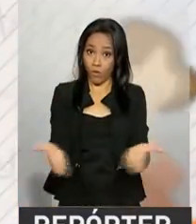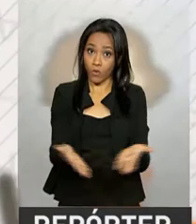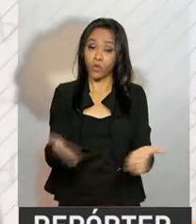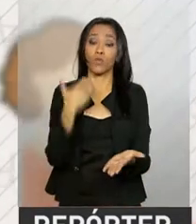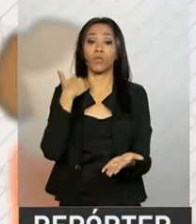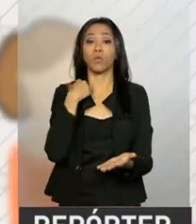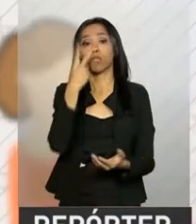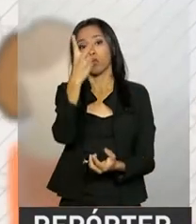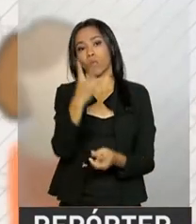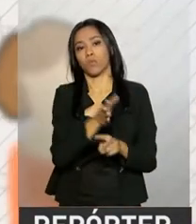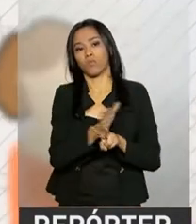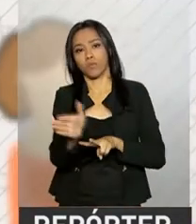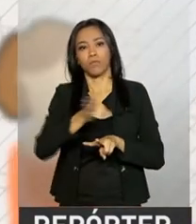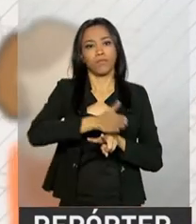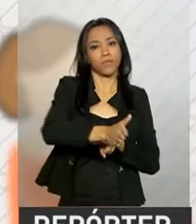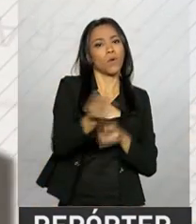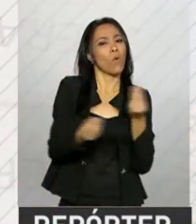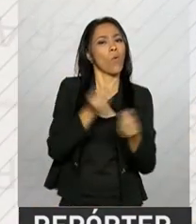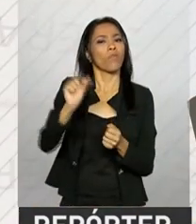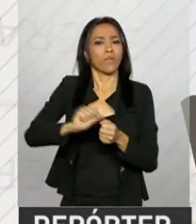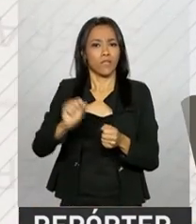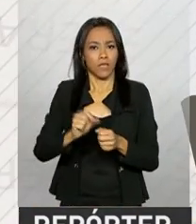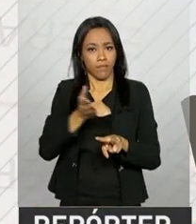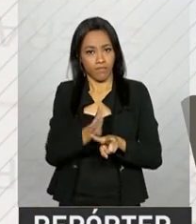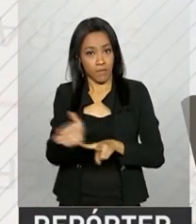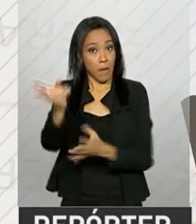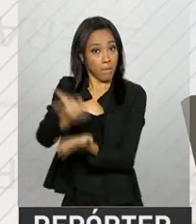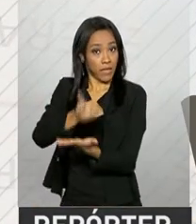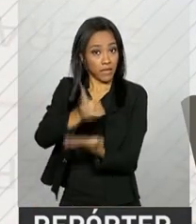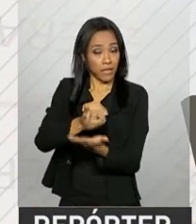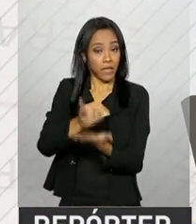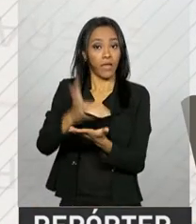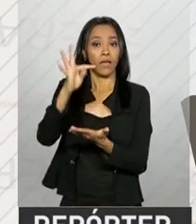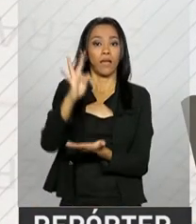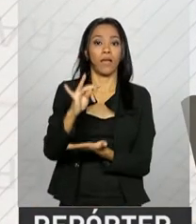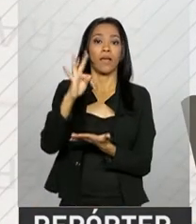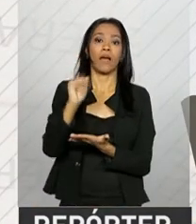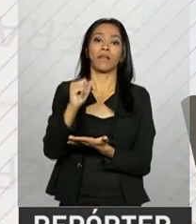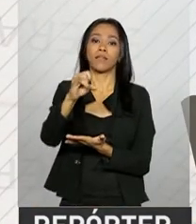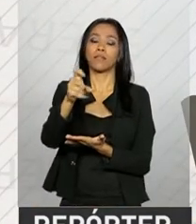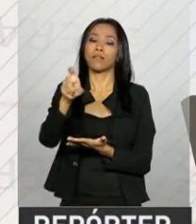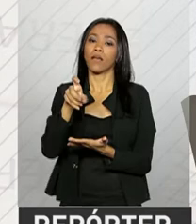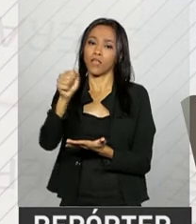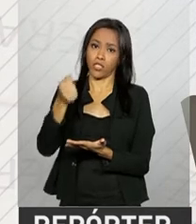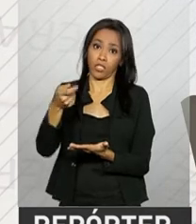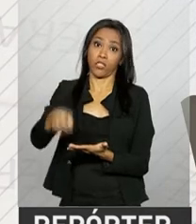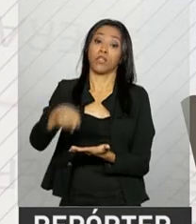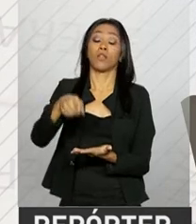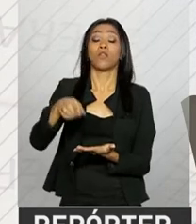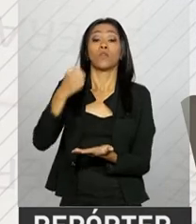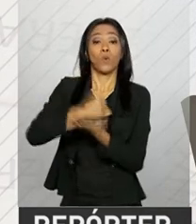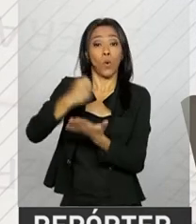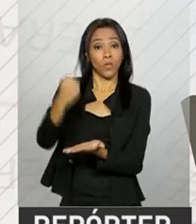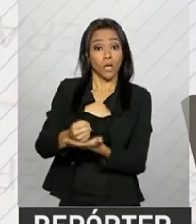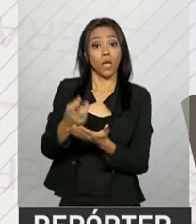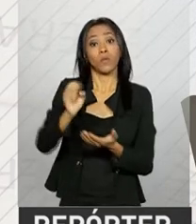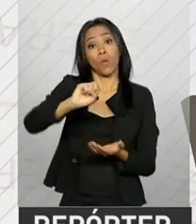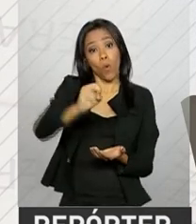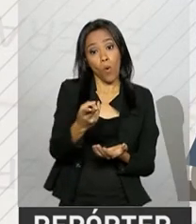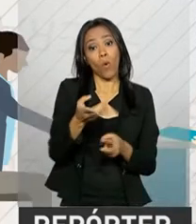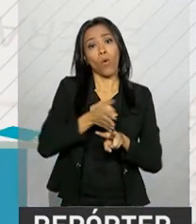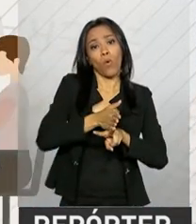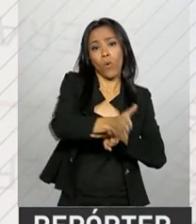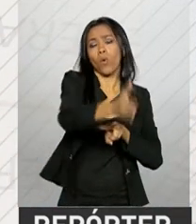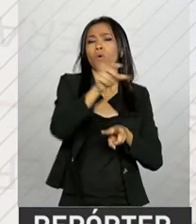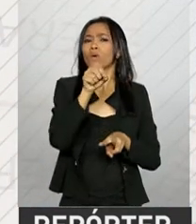opções na hora de cobrar as parcelas em atraso manter a taxa original do contrato ou aplicar uma taxa de juros específica que pode